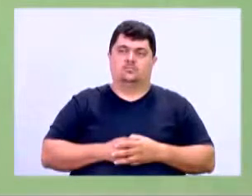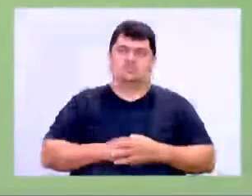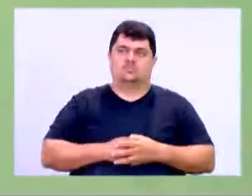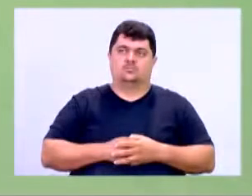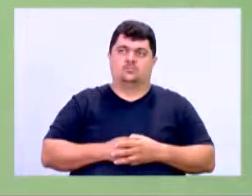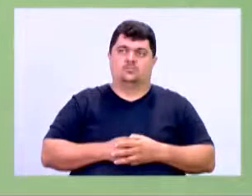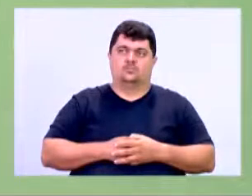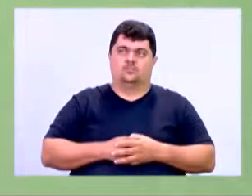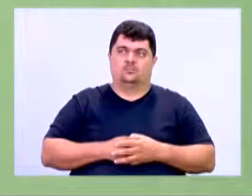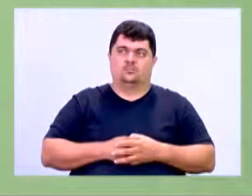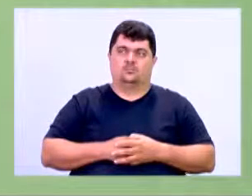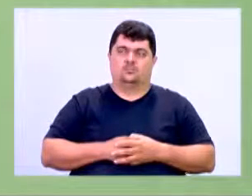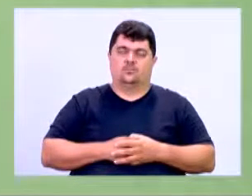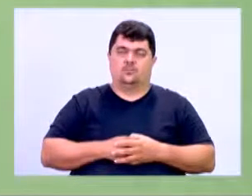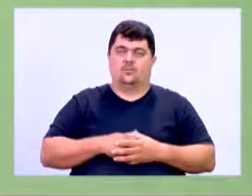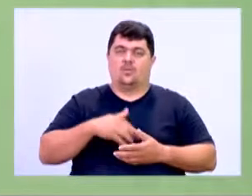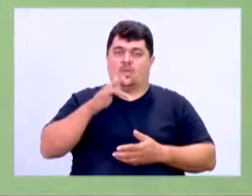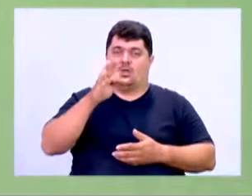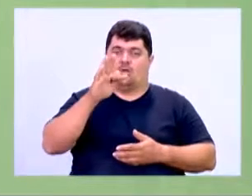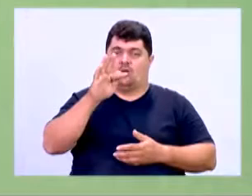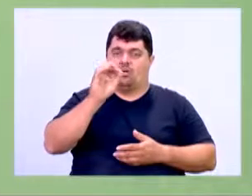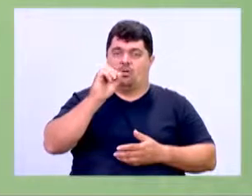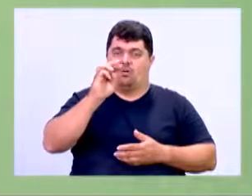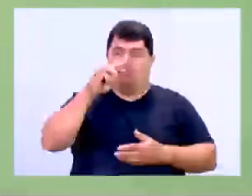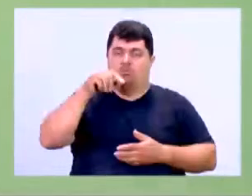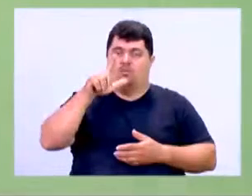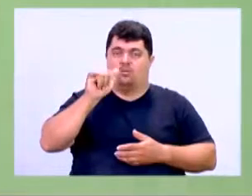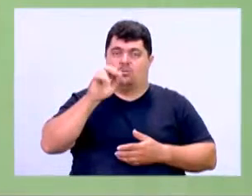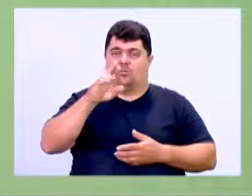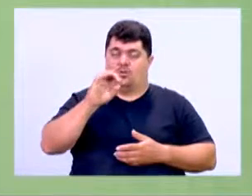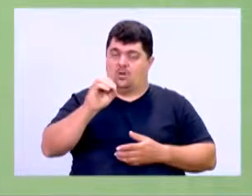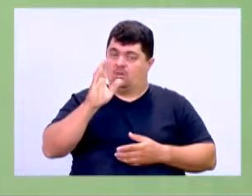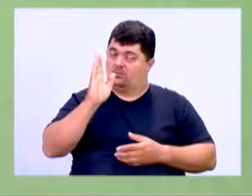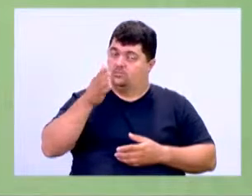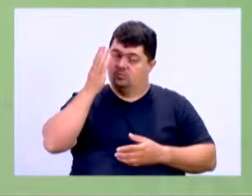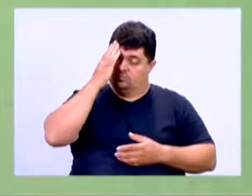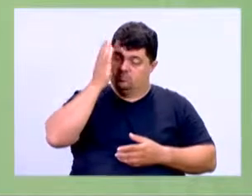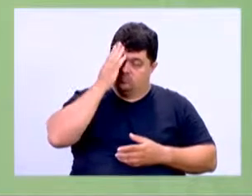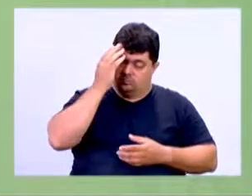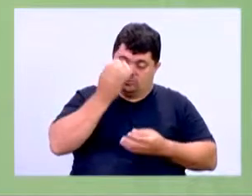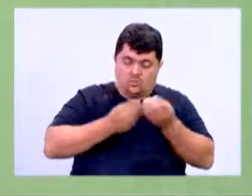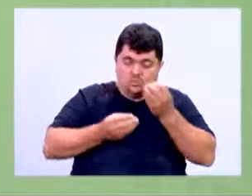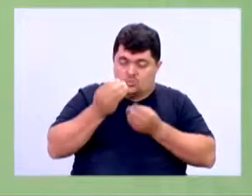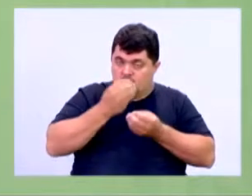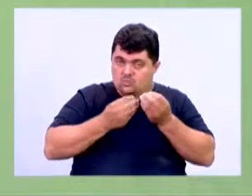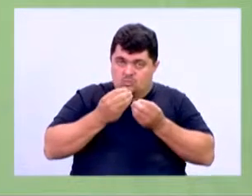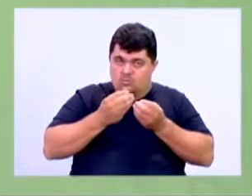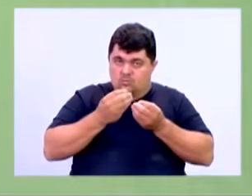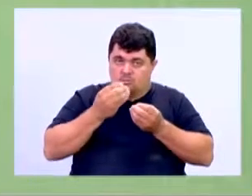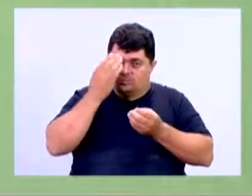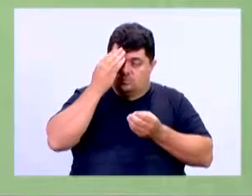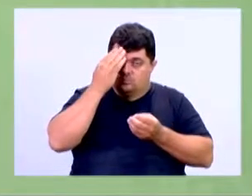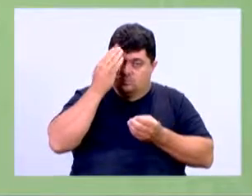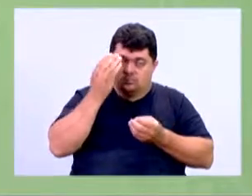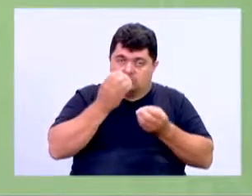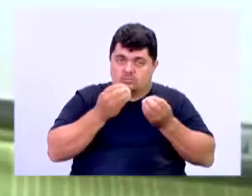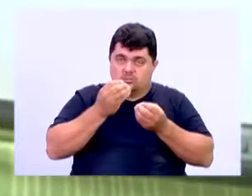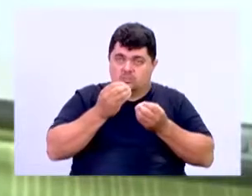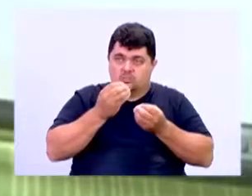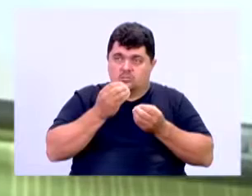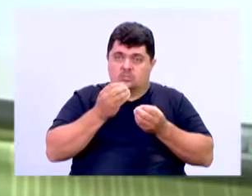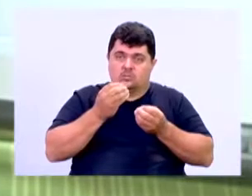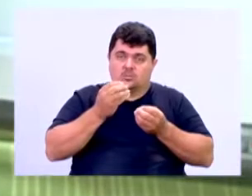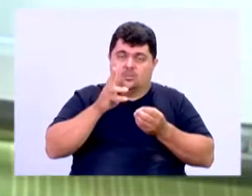se tratando já de formulários, a gente conseguiu compreender como que determinadas